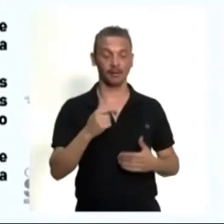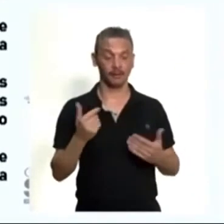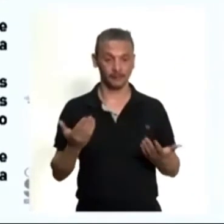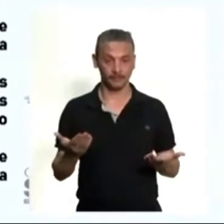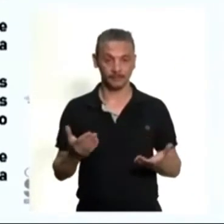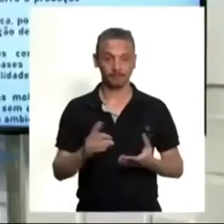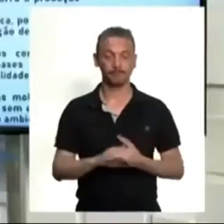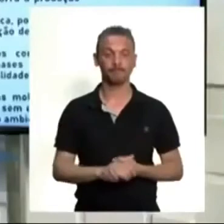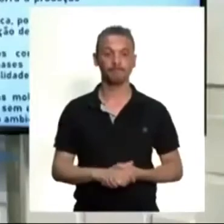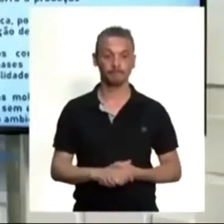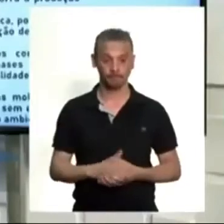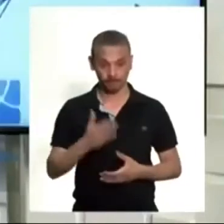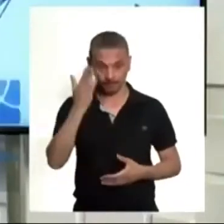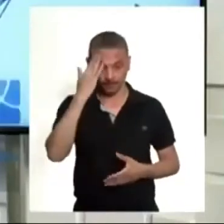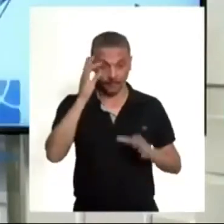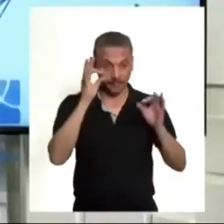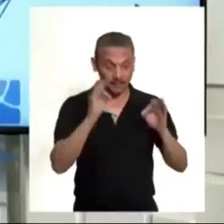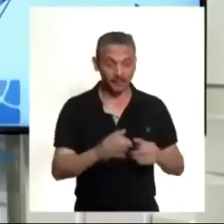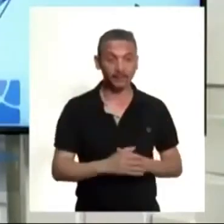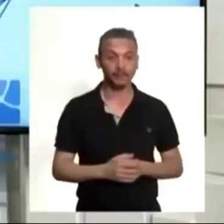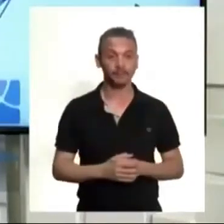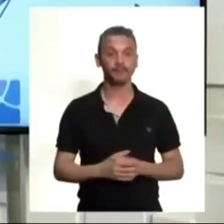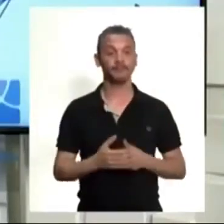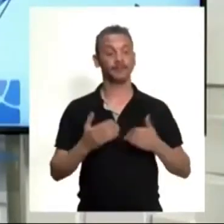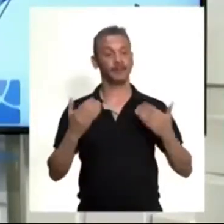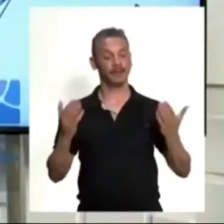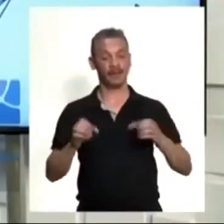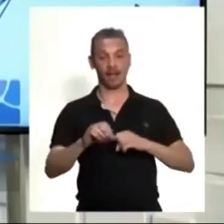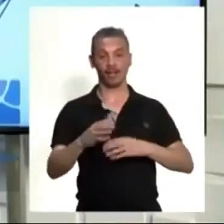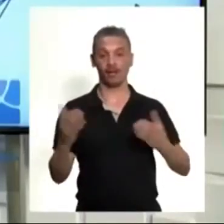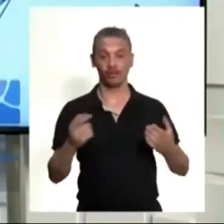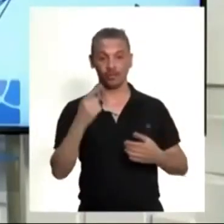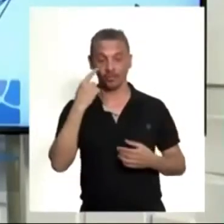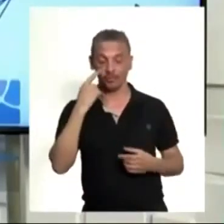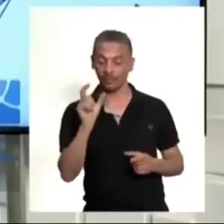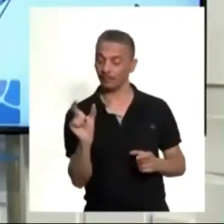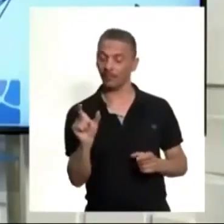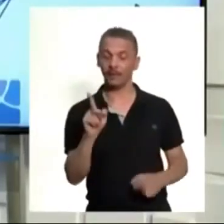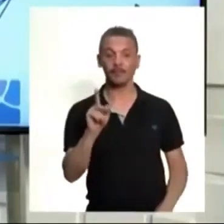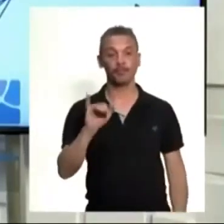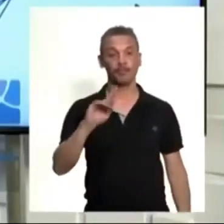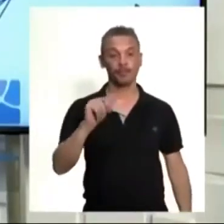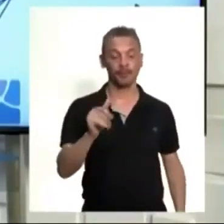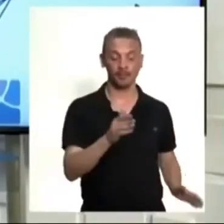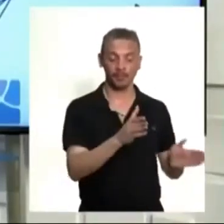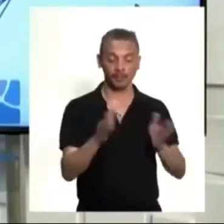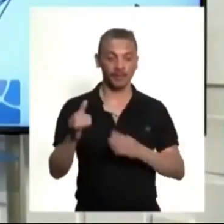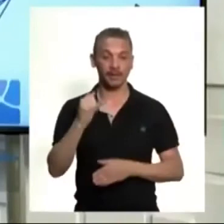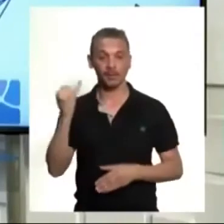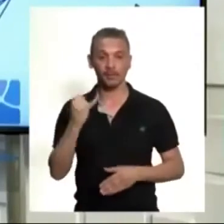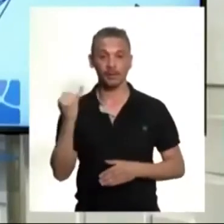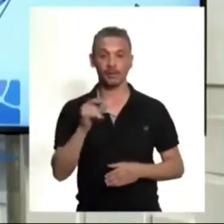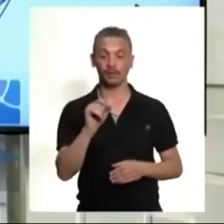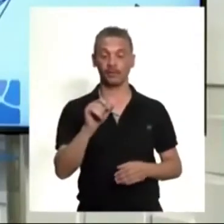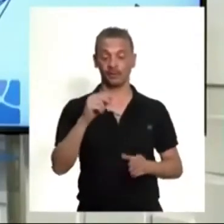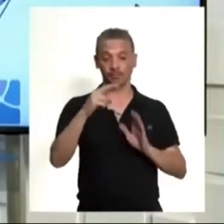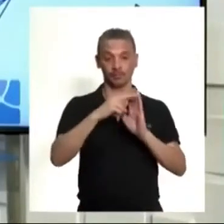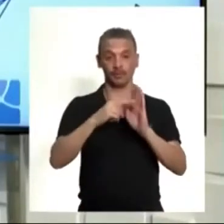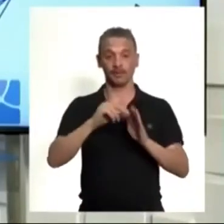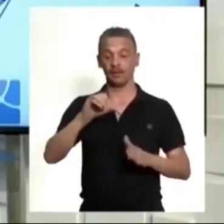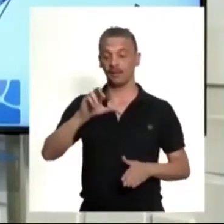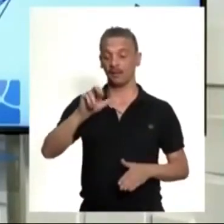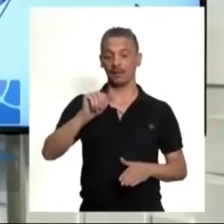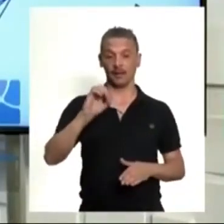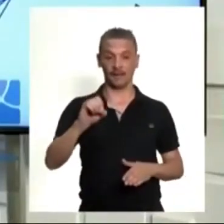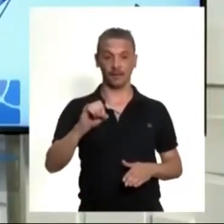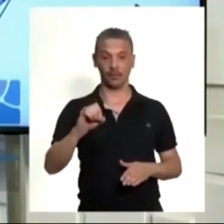no processo. Correto, pessoal? Então, nessa aula a gente viu pilhas, esse processo é importante, não esqueça da regra do Kral, cátodo